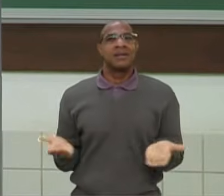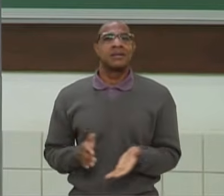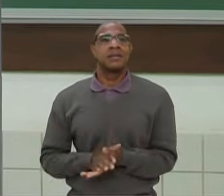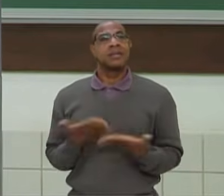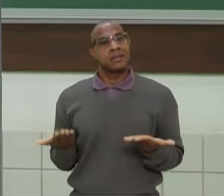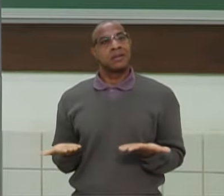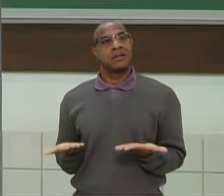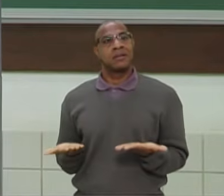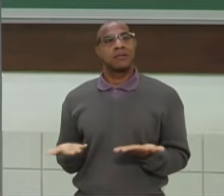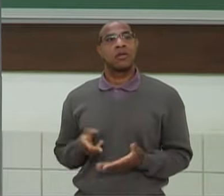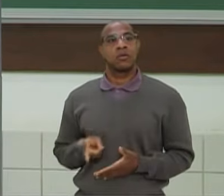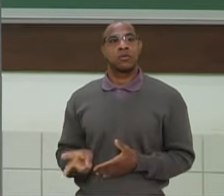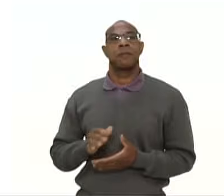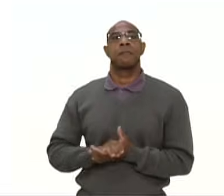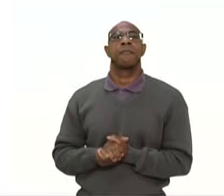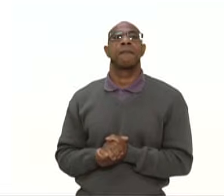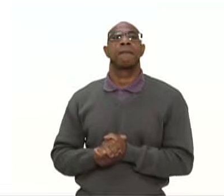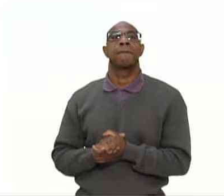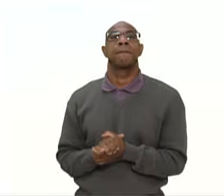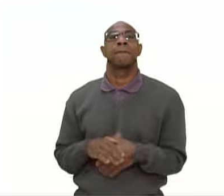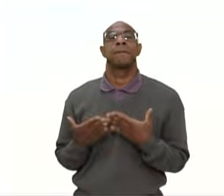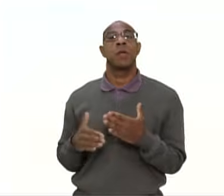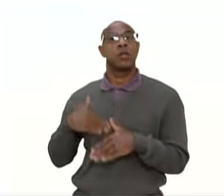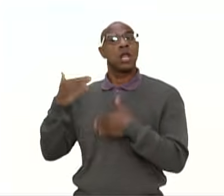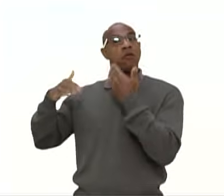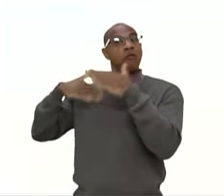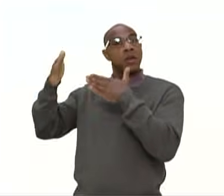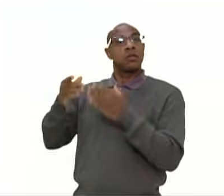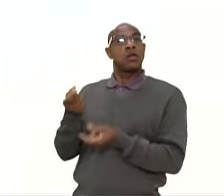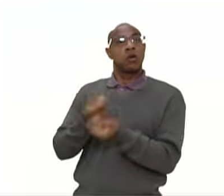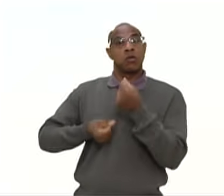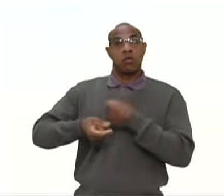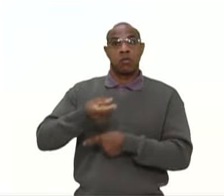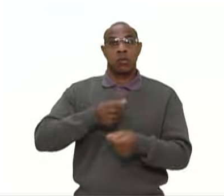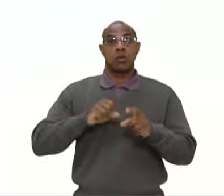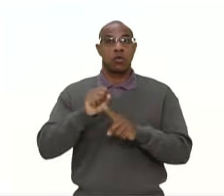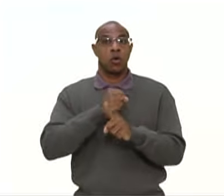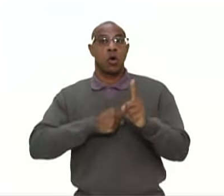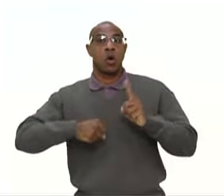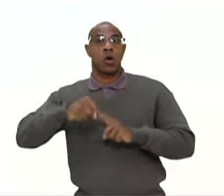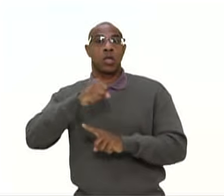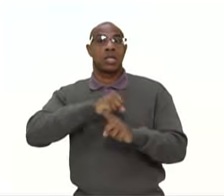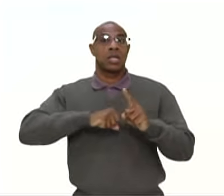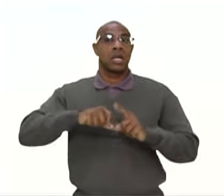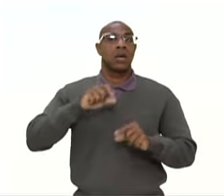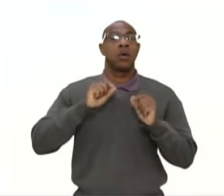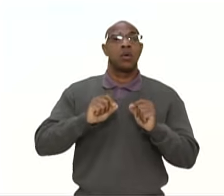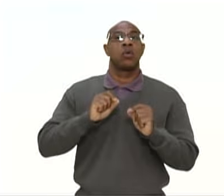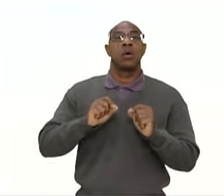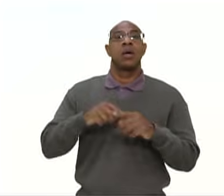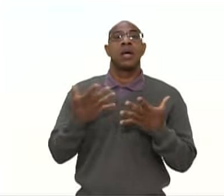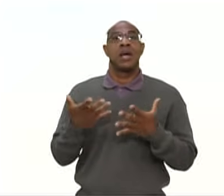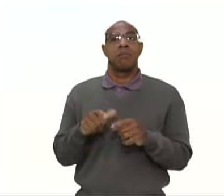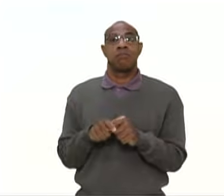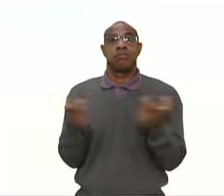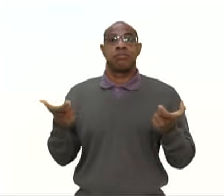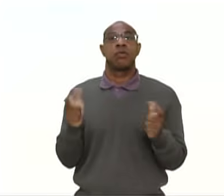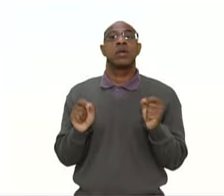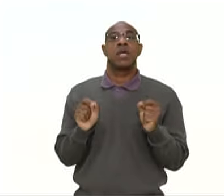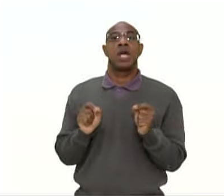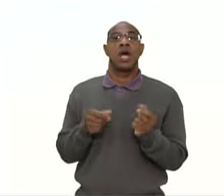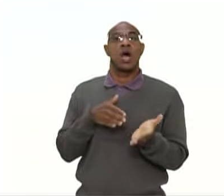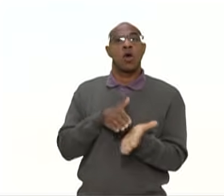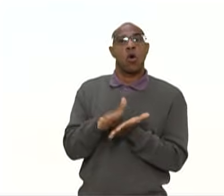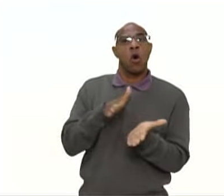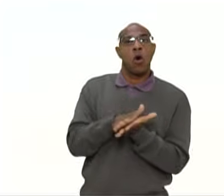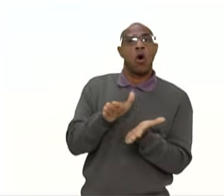e é isso, vou continuar aqui, daí já falo. O desenvolvimento econômico e social é pautado pelo aumento do consumo, que resulta em